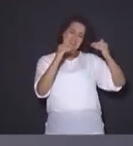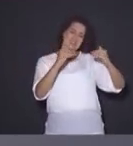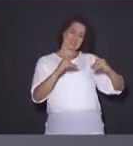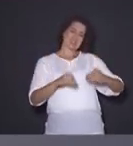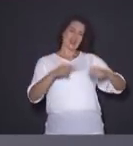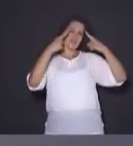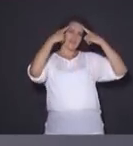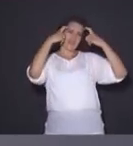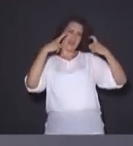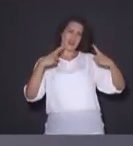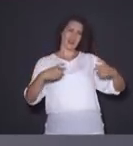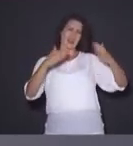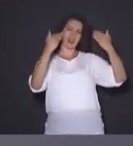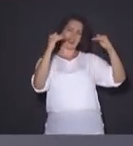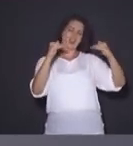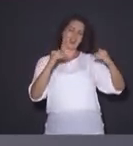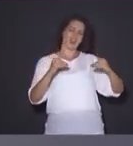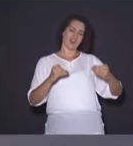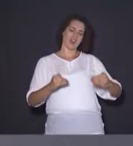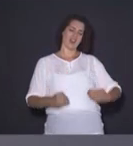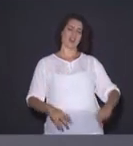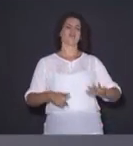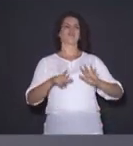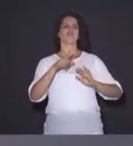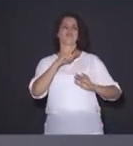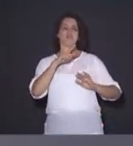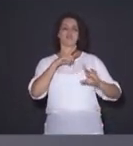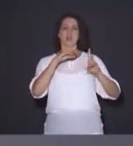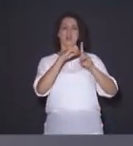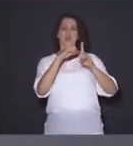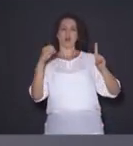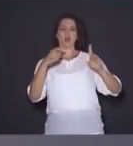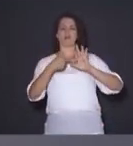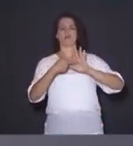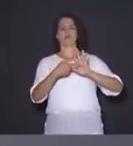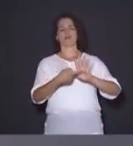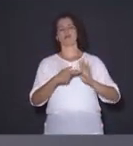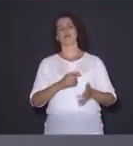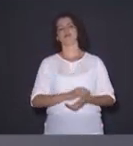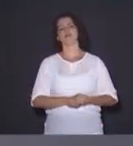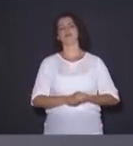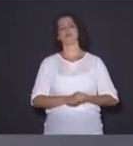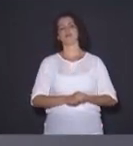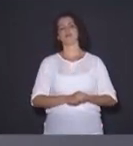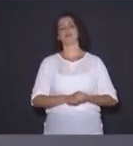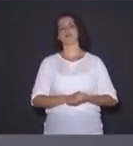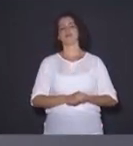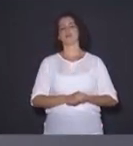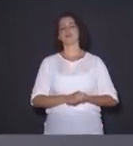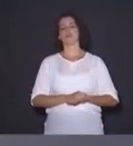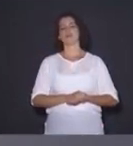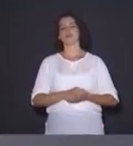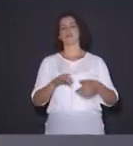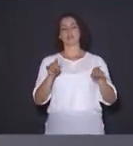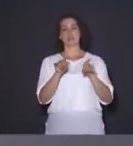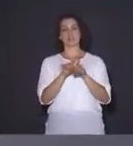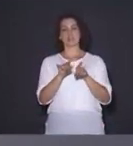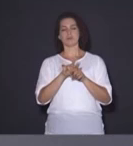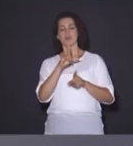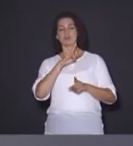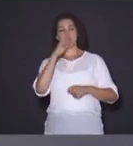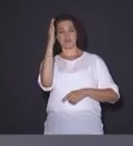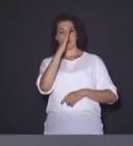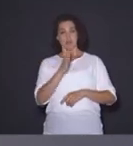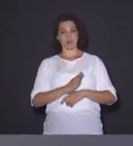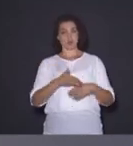da ufmg então são milhares é de notícias como essa né é ea gente tem no brasil